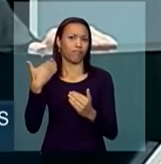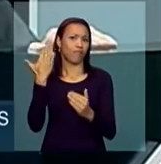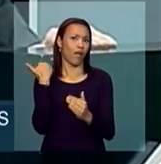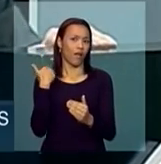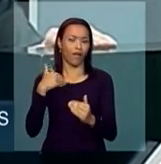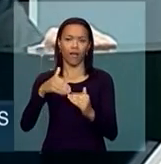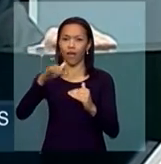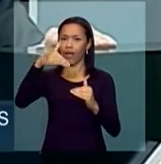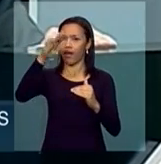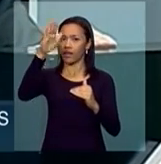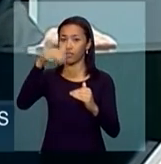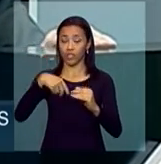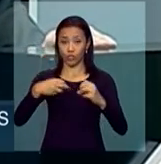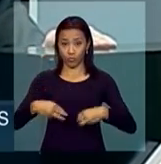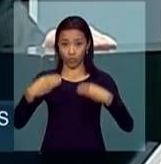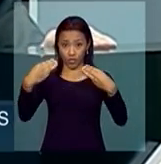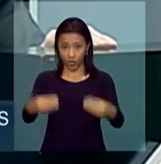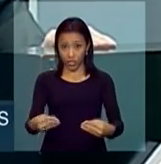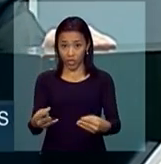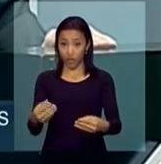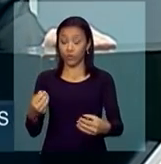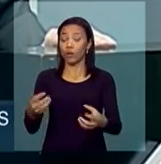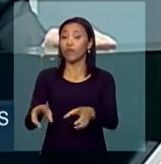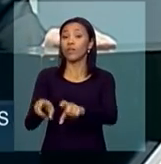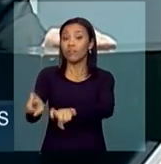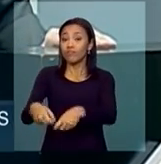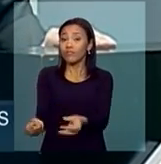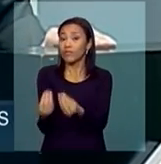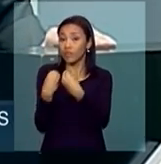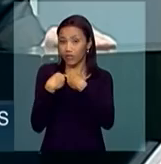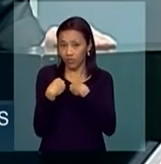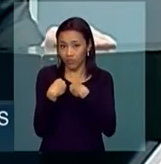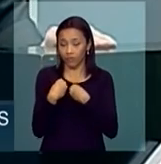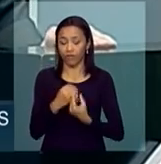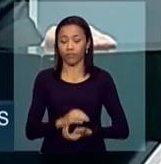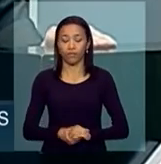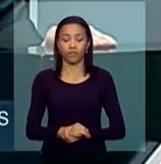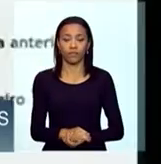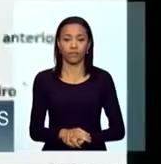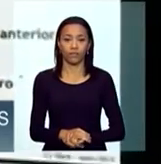pelo Ministério do Desenvolvimento Agrário para o Banco do Brasil como compromisso. Vamos.